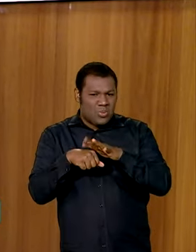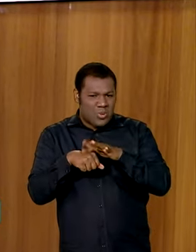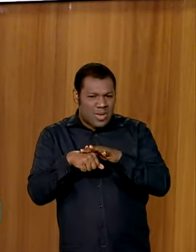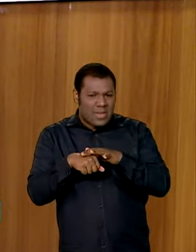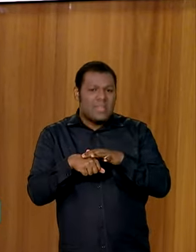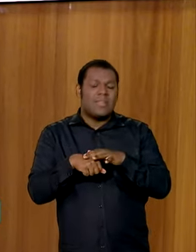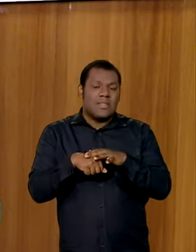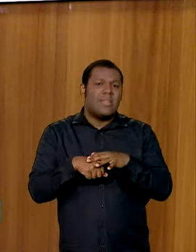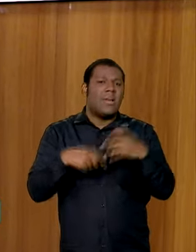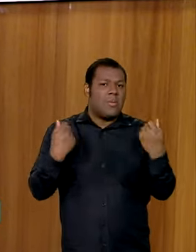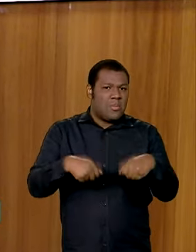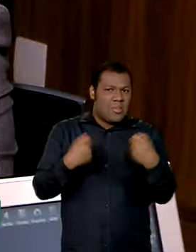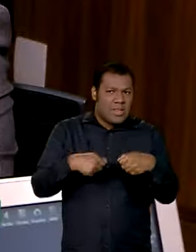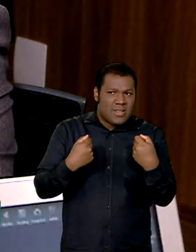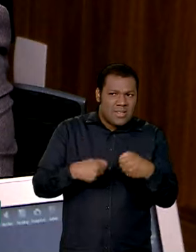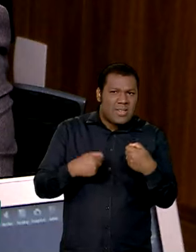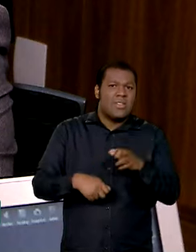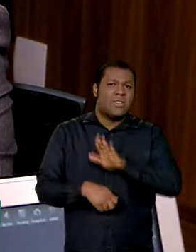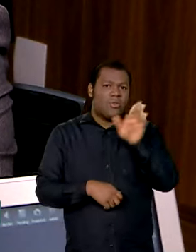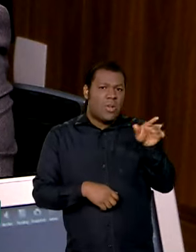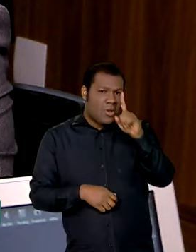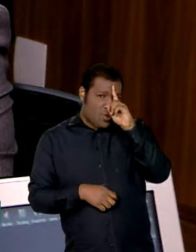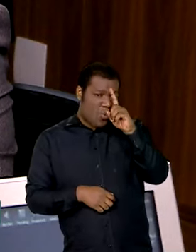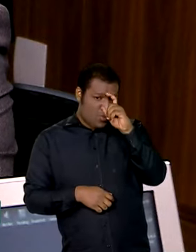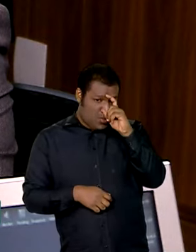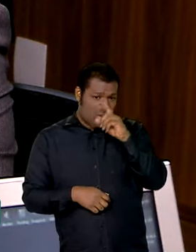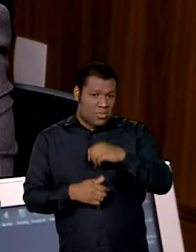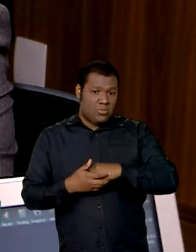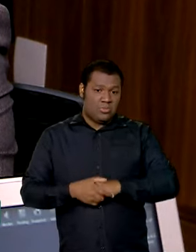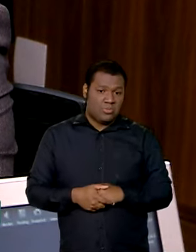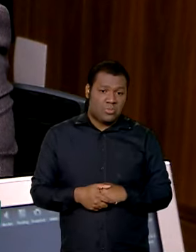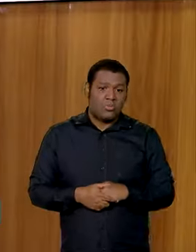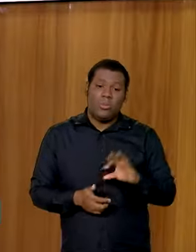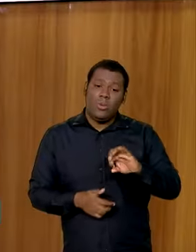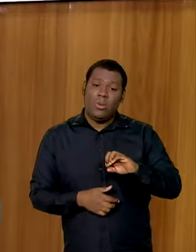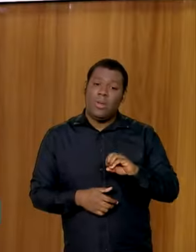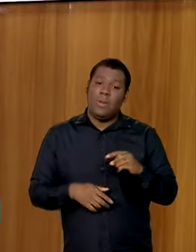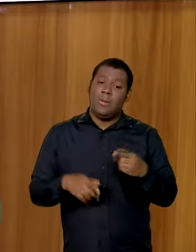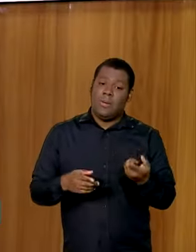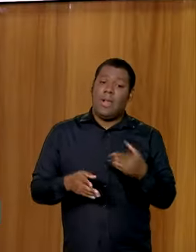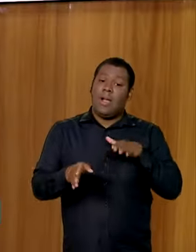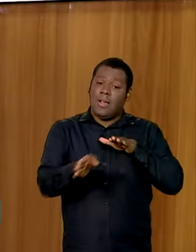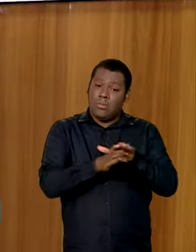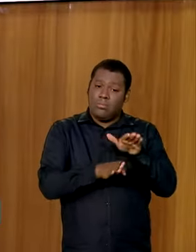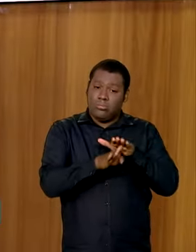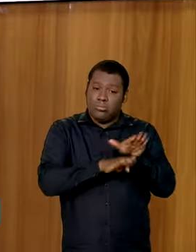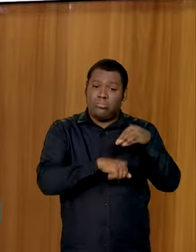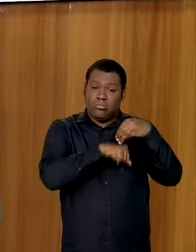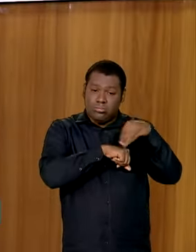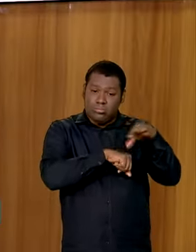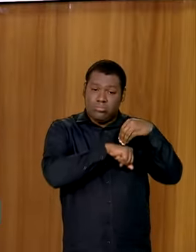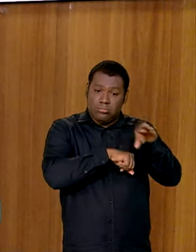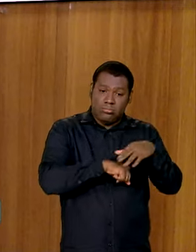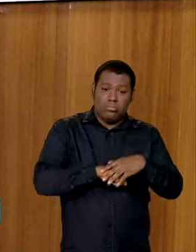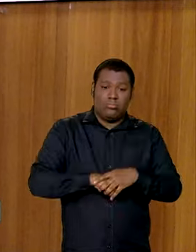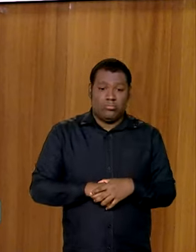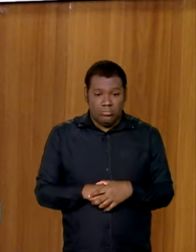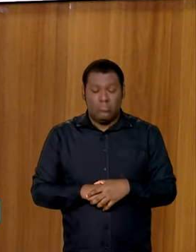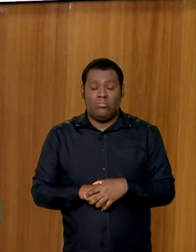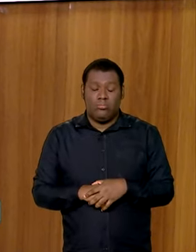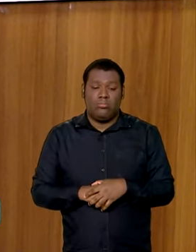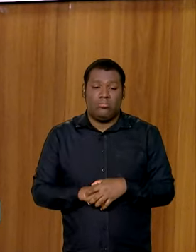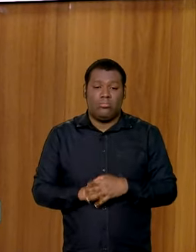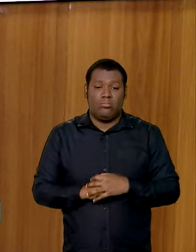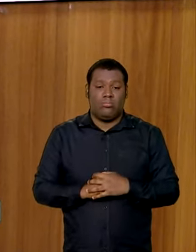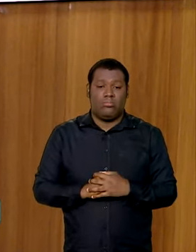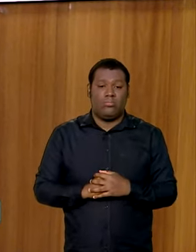outro serviço, num pronto atendimento, num hospital, mas principalmente vai poder fazer a orientação, inclusive de retorno da pessoa, depender da condição que ela